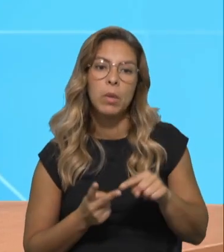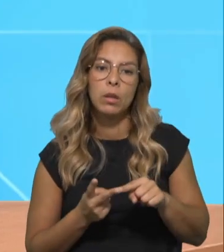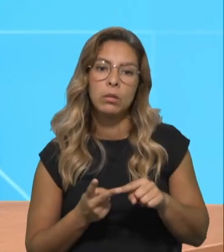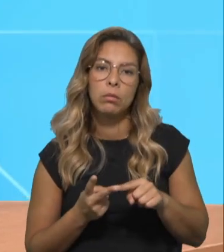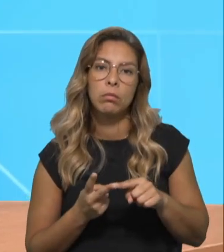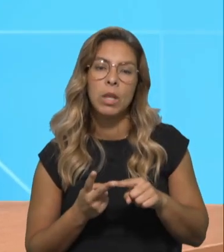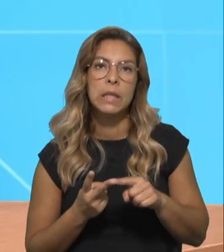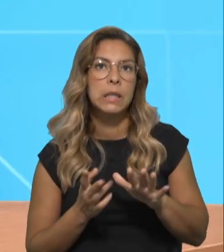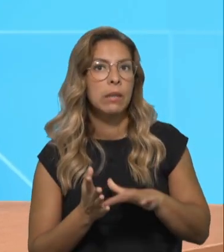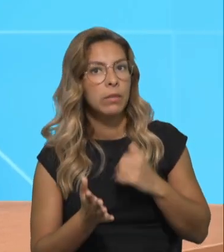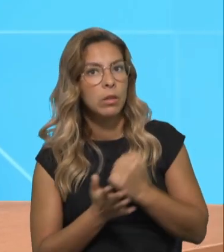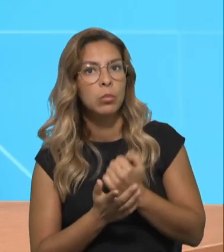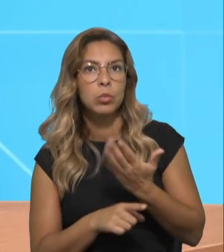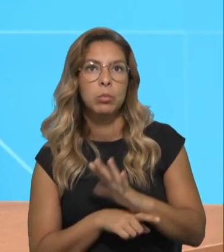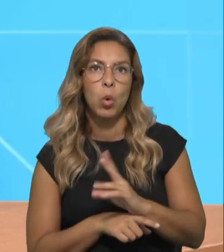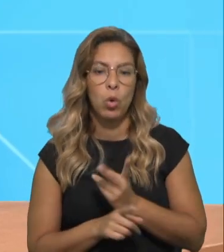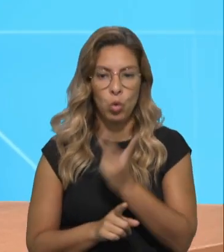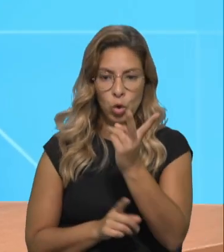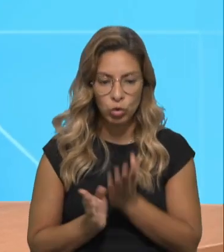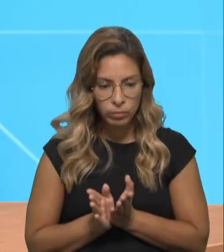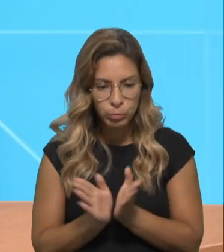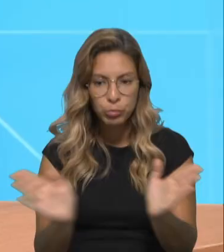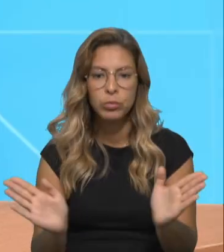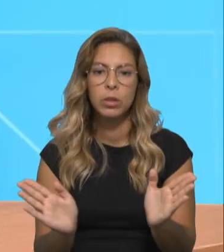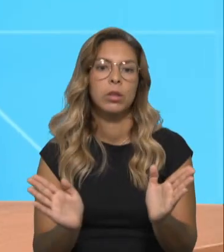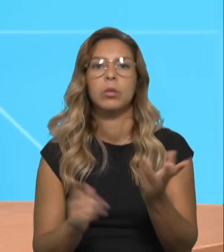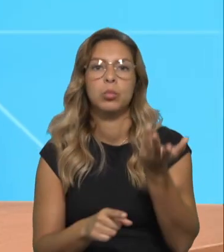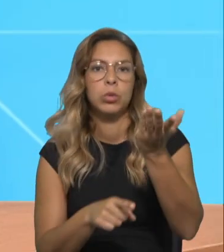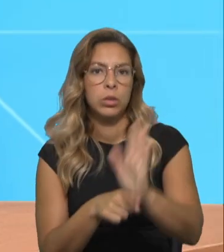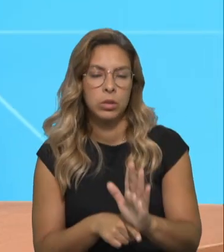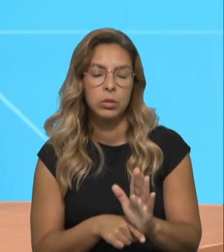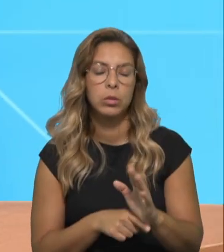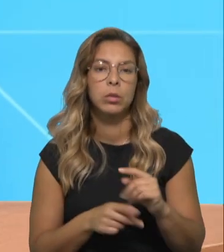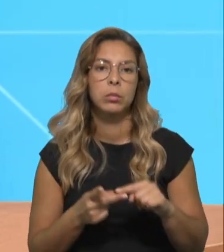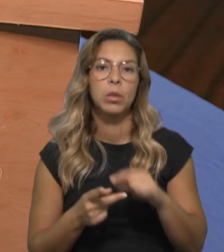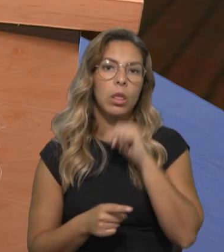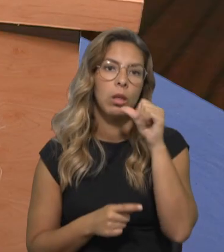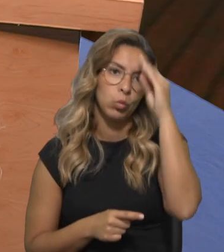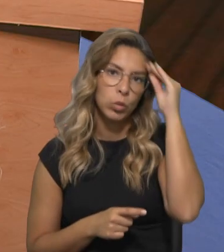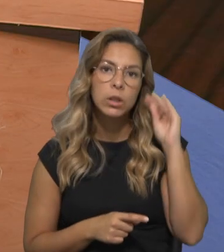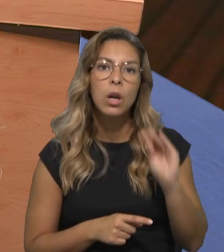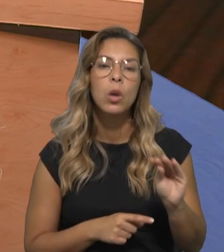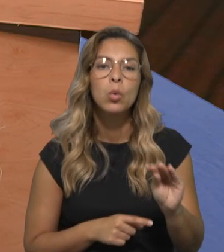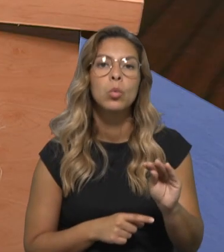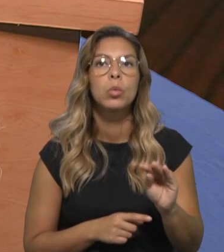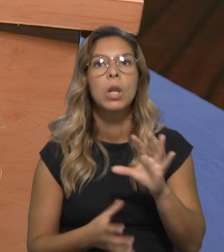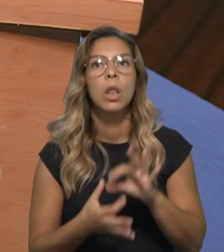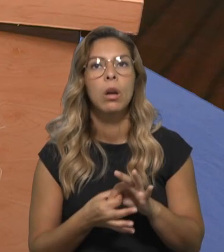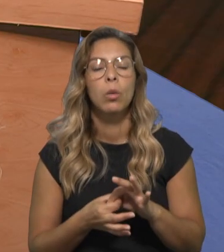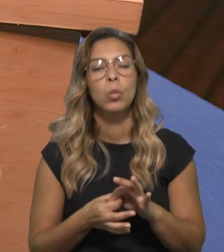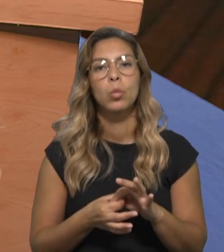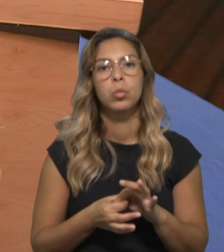não haver dois pontos. O exemplo clássico que pode-se aconselhar a ver isso tem a ver com o facto